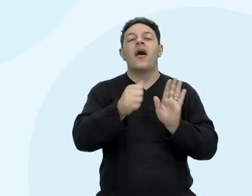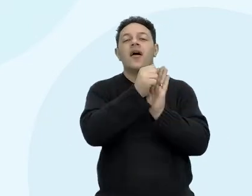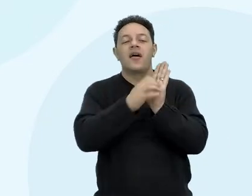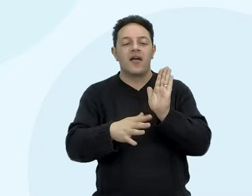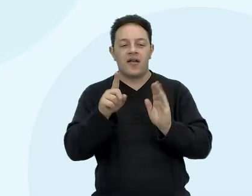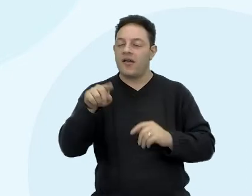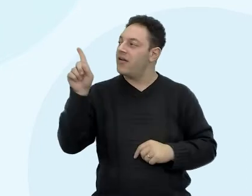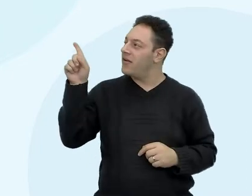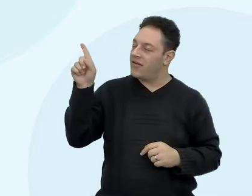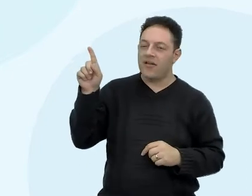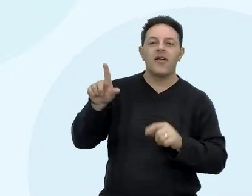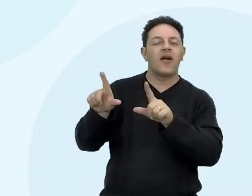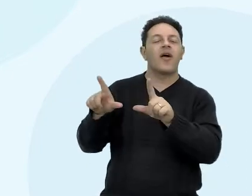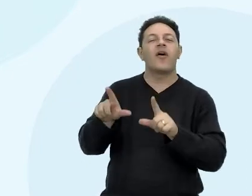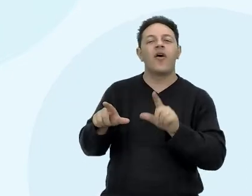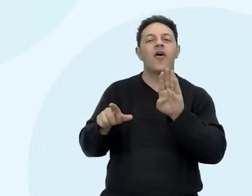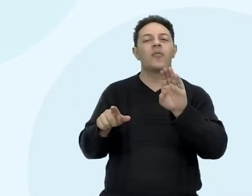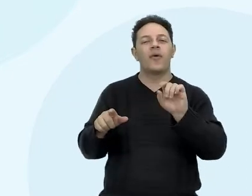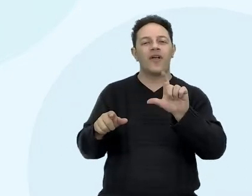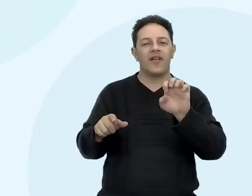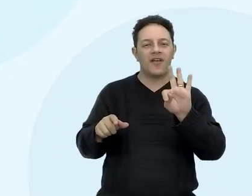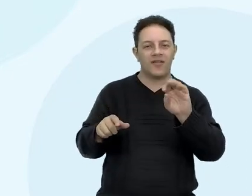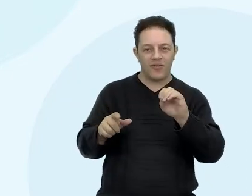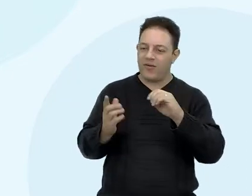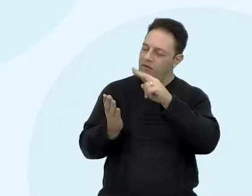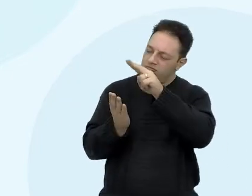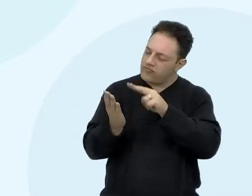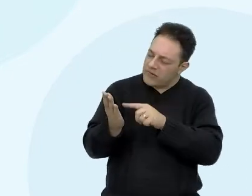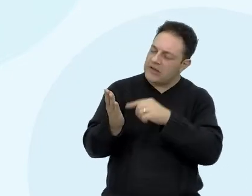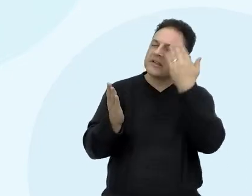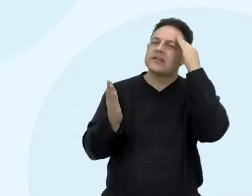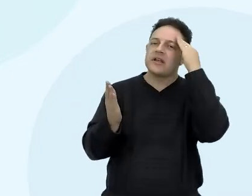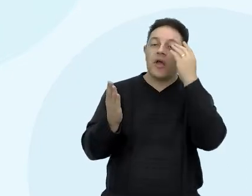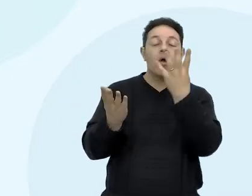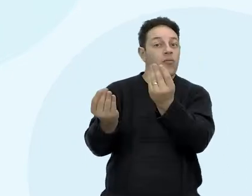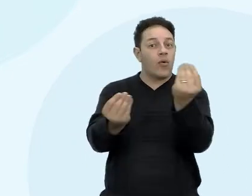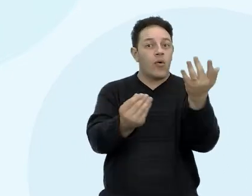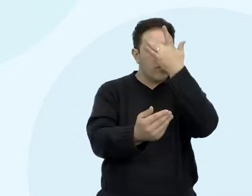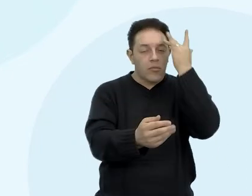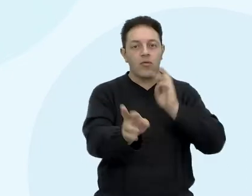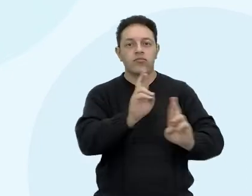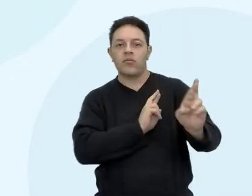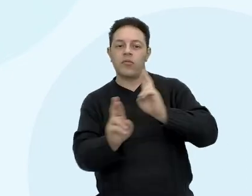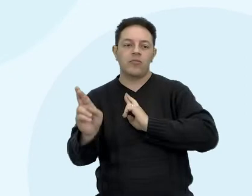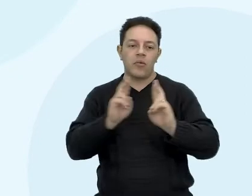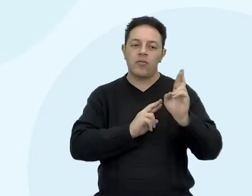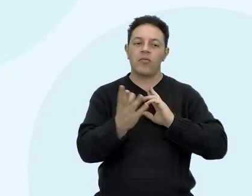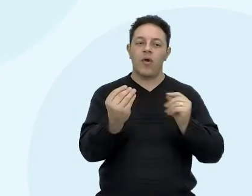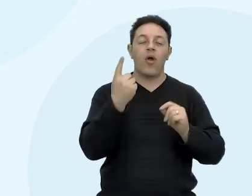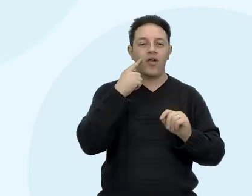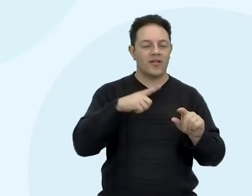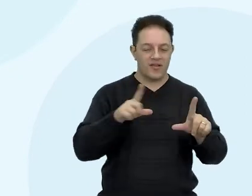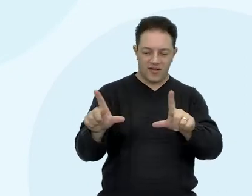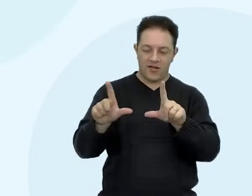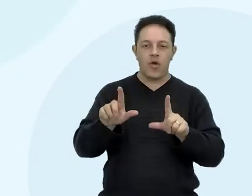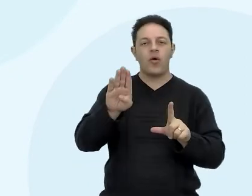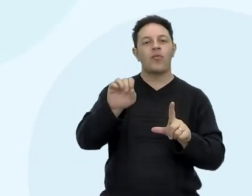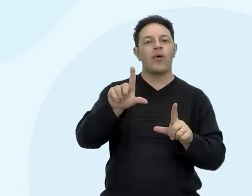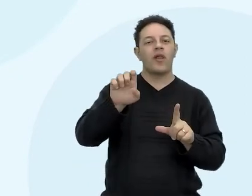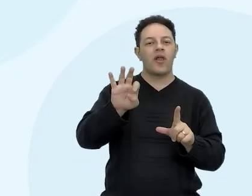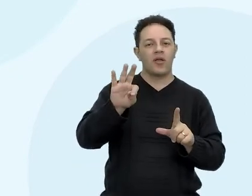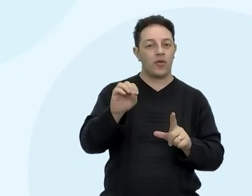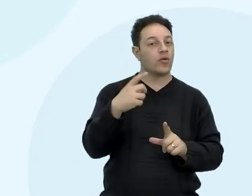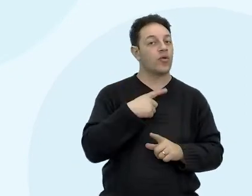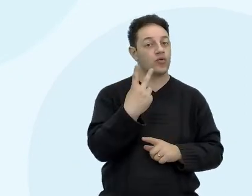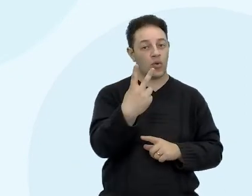boleto. Tive muitos feedbacks aí, muitos retornos sobre a leitura de boleto. Tem 2 boletos aí que a gente